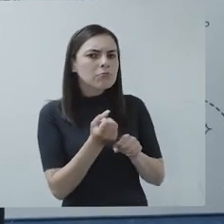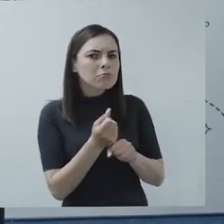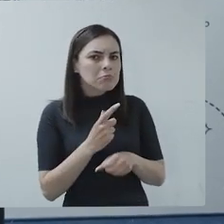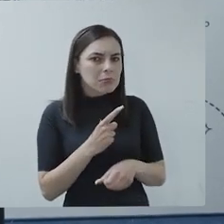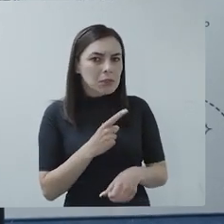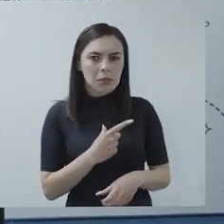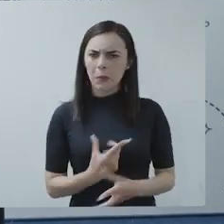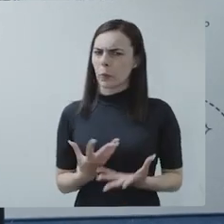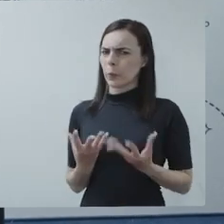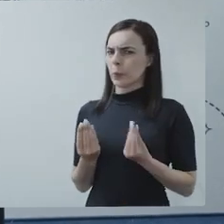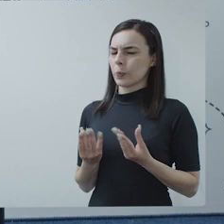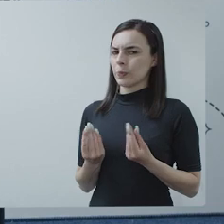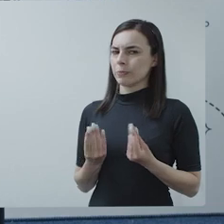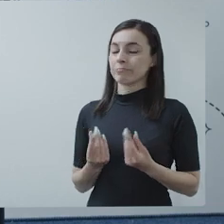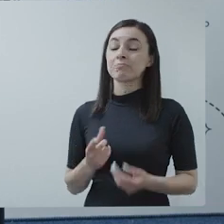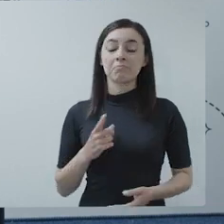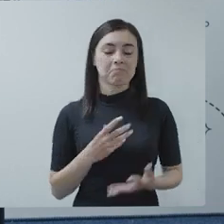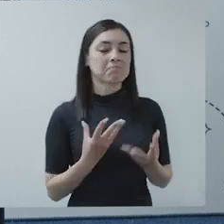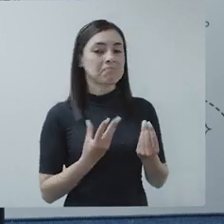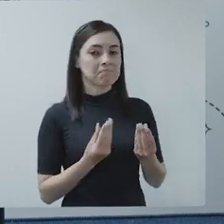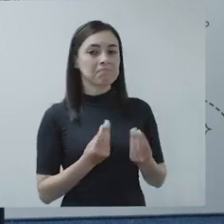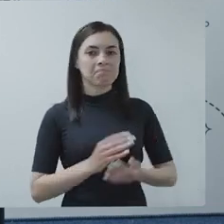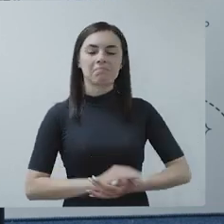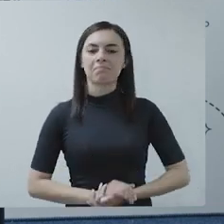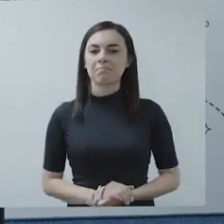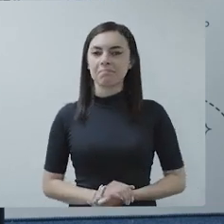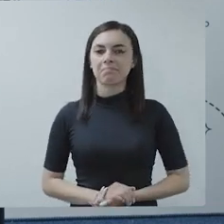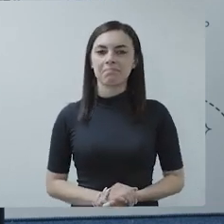professora? Vamos, tem bastante. Tem bastante, né?